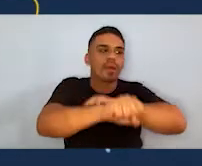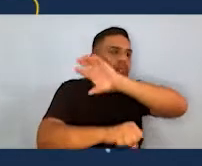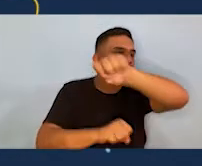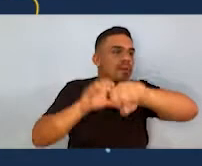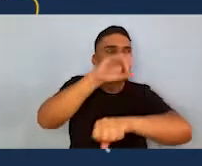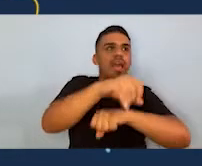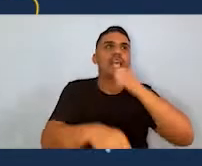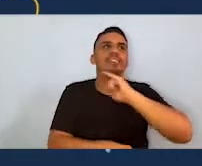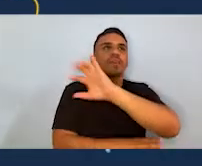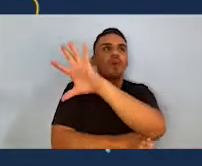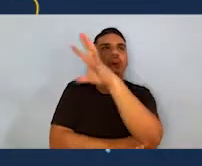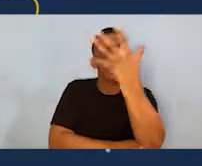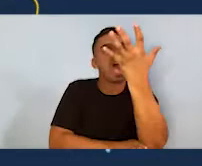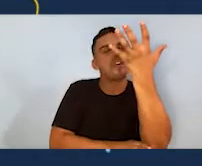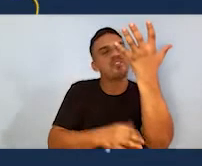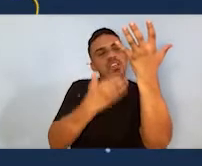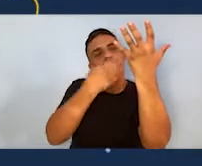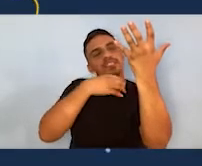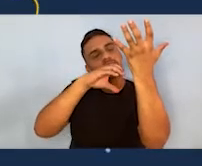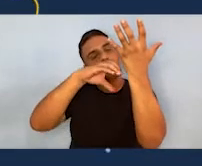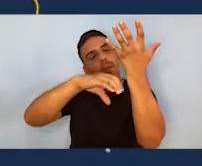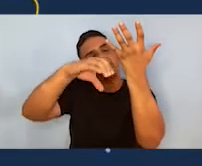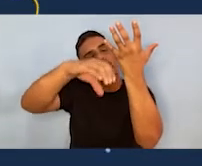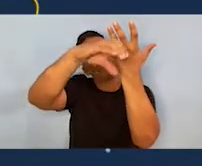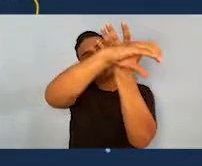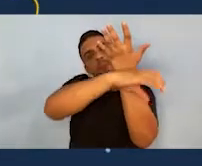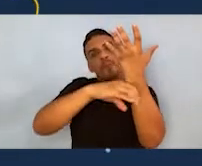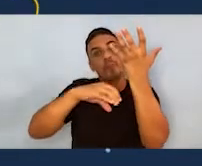ou algo do tipo.